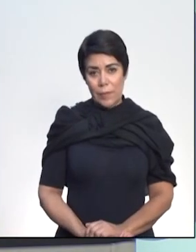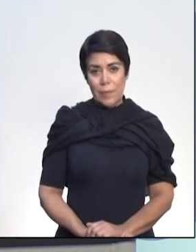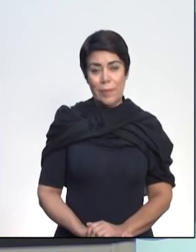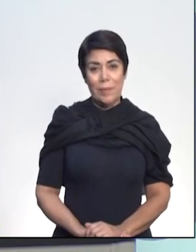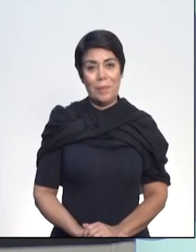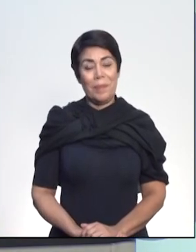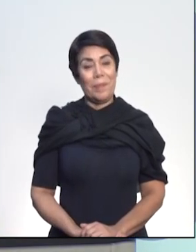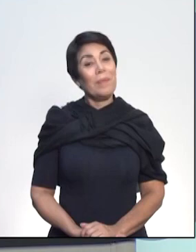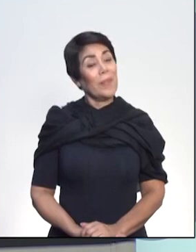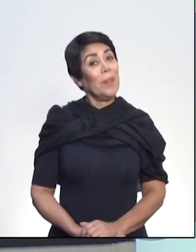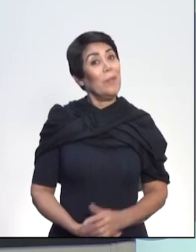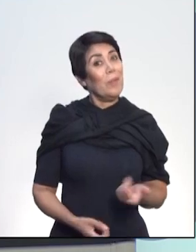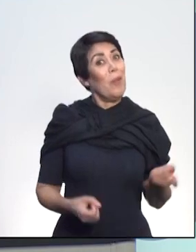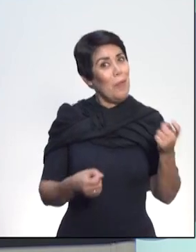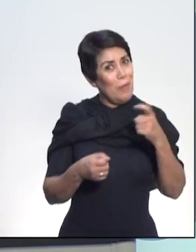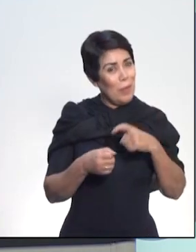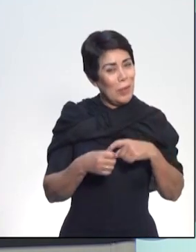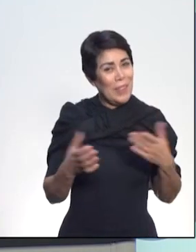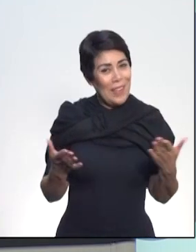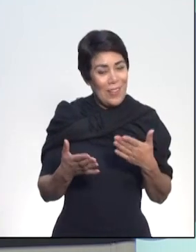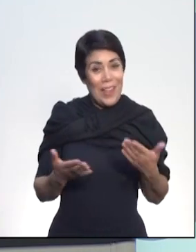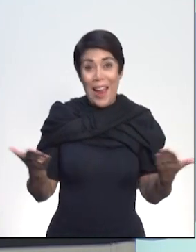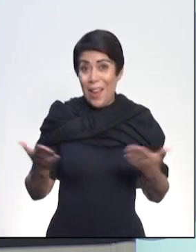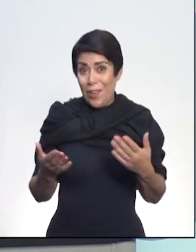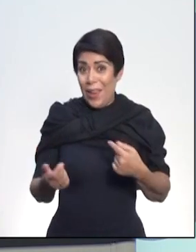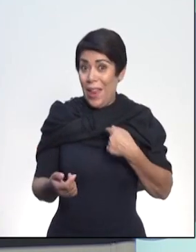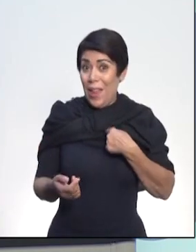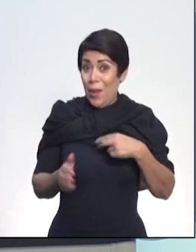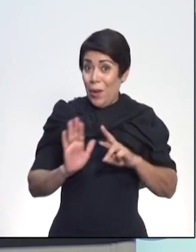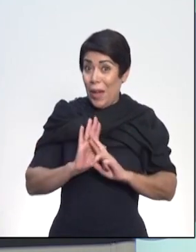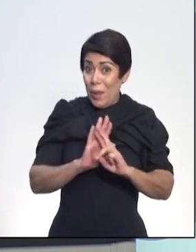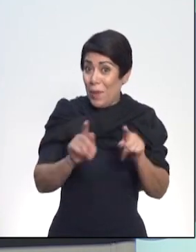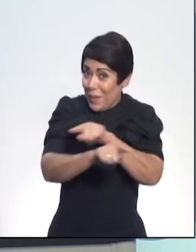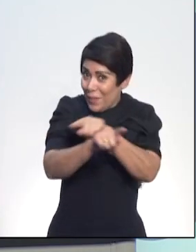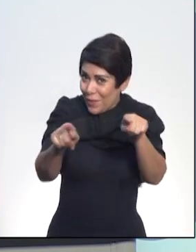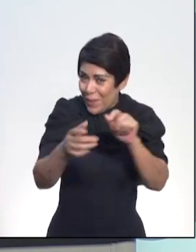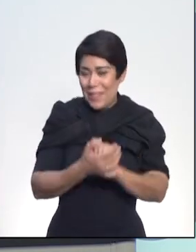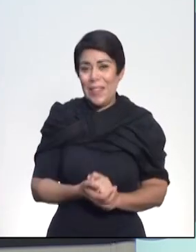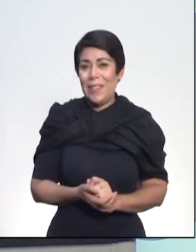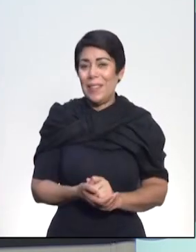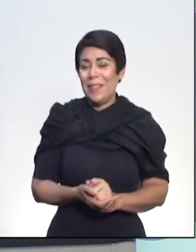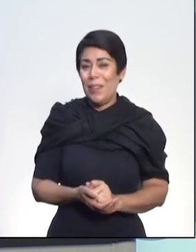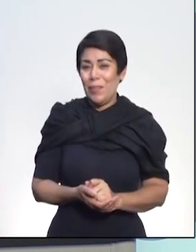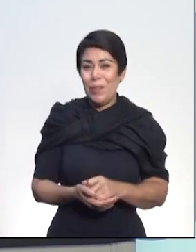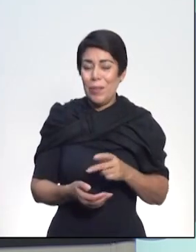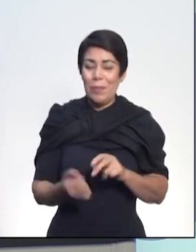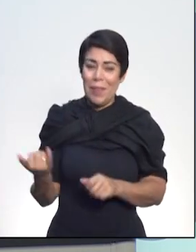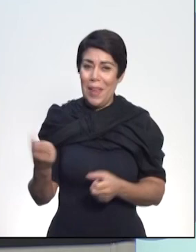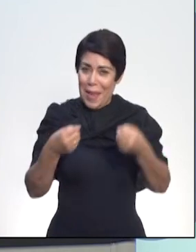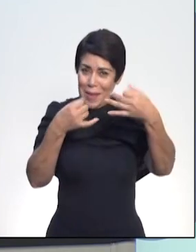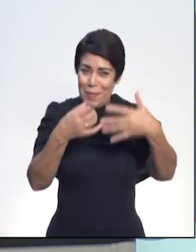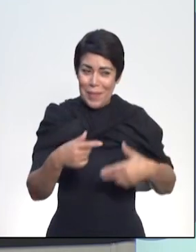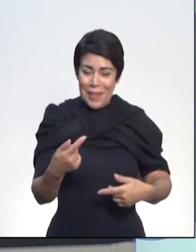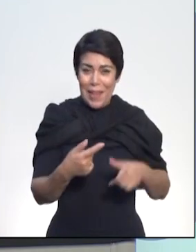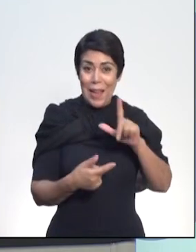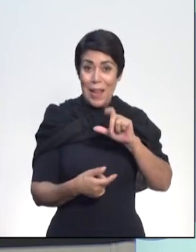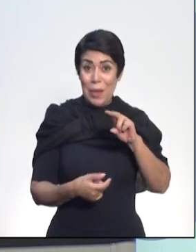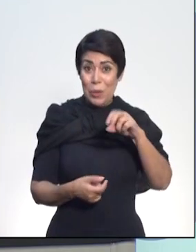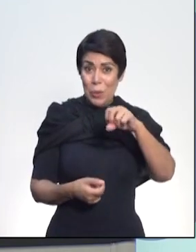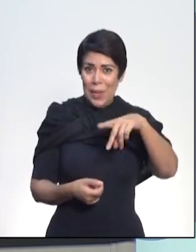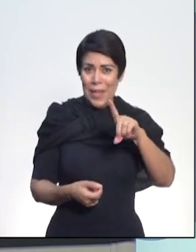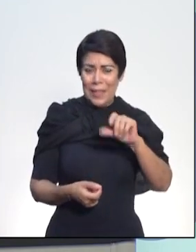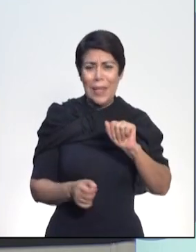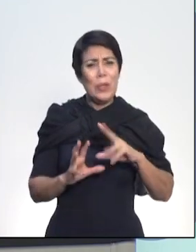vamos lá, né, Luanda? Eu vou ser agora o porta-voz de vocês e vou tentar compartilhar com a Luanda o que vocês escreveram. Muita